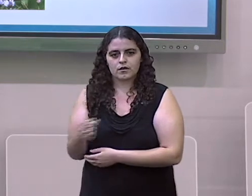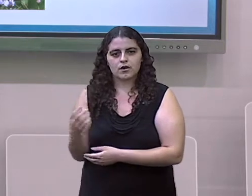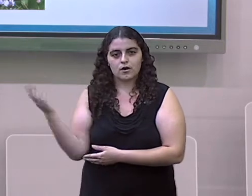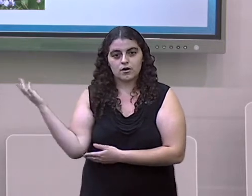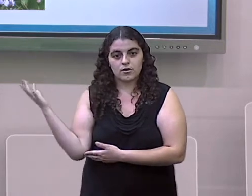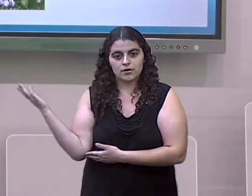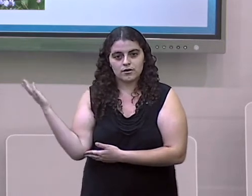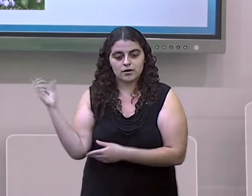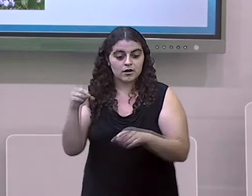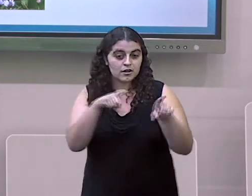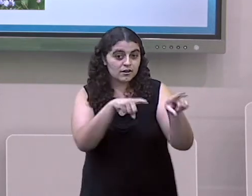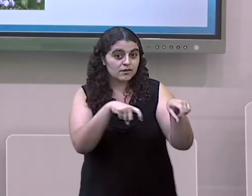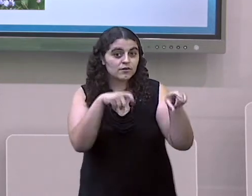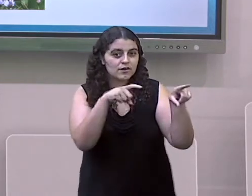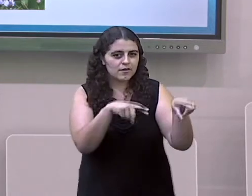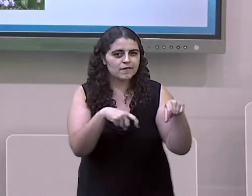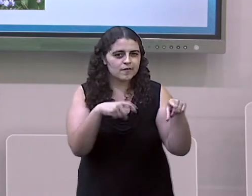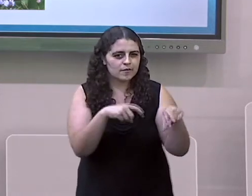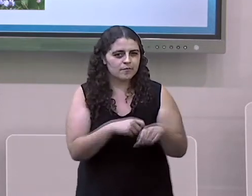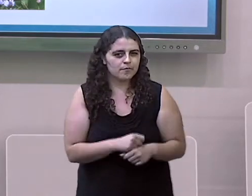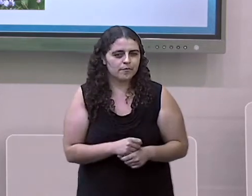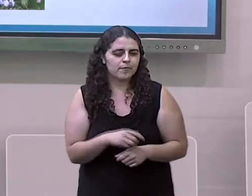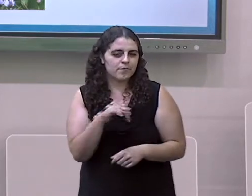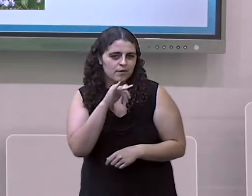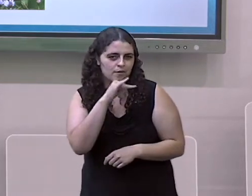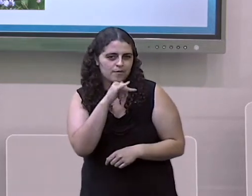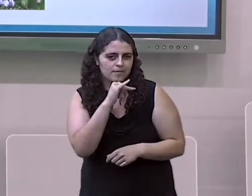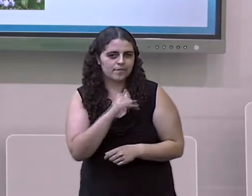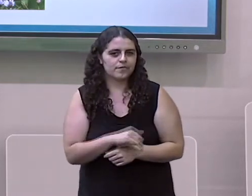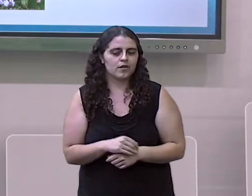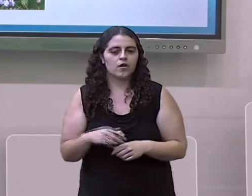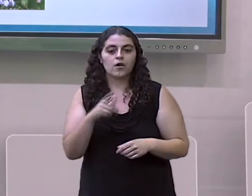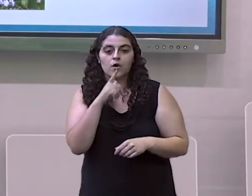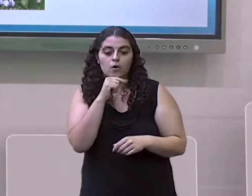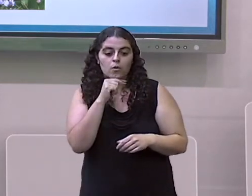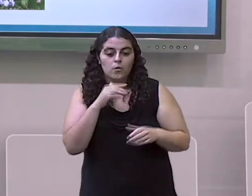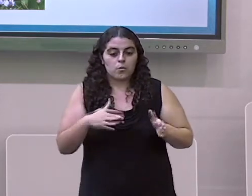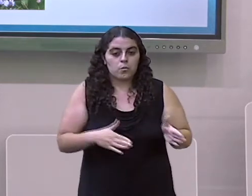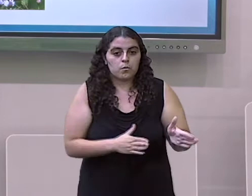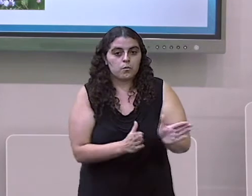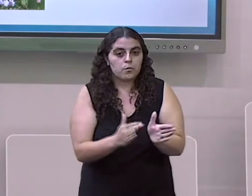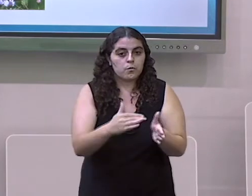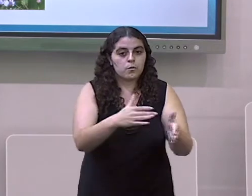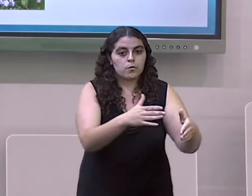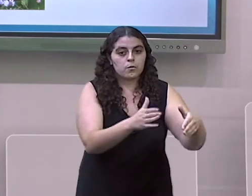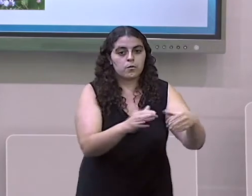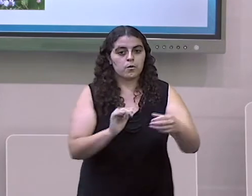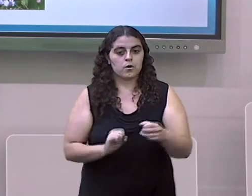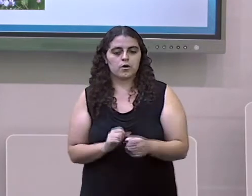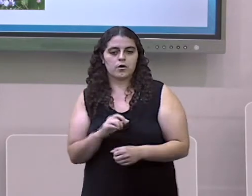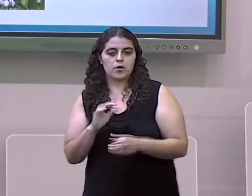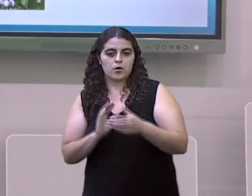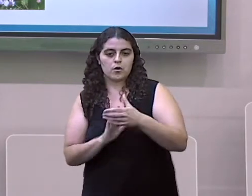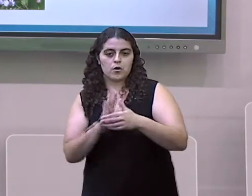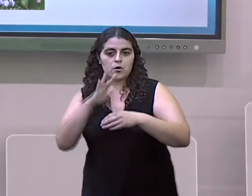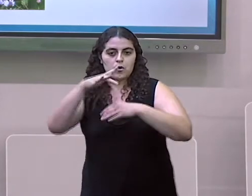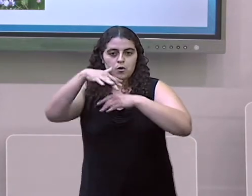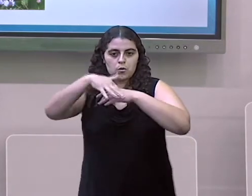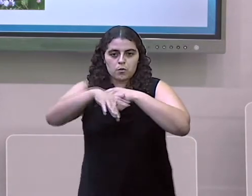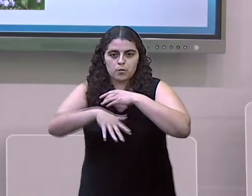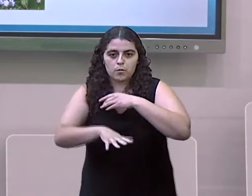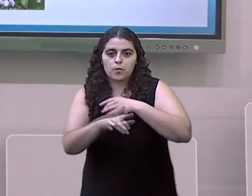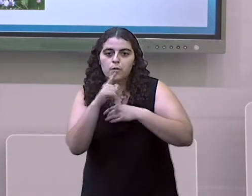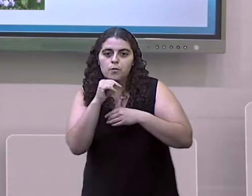estão somente os elementos da natureza. Rios, cachoeiras, né? o relevo,